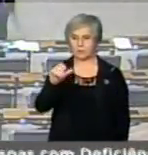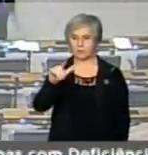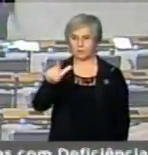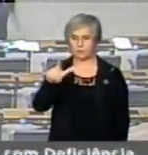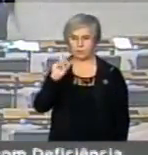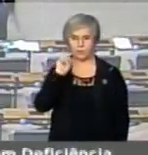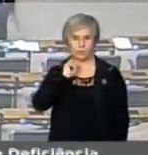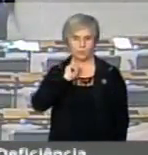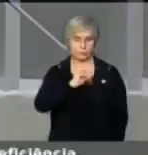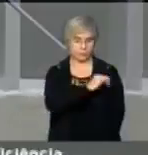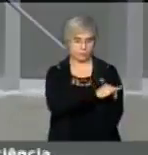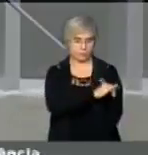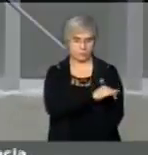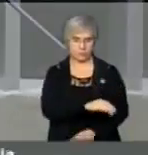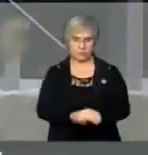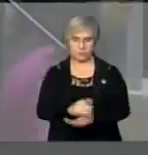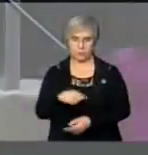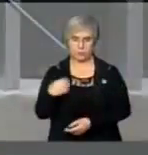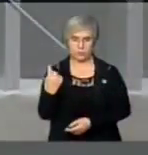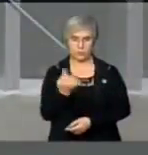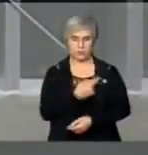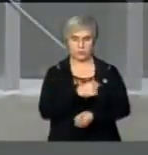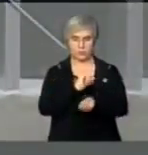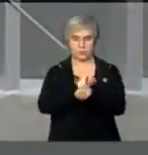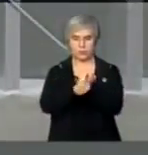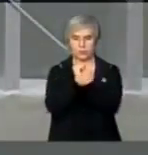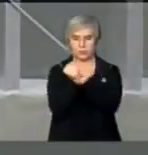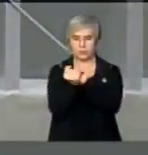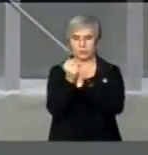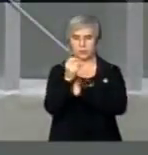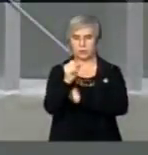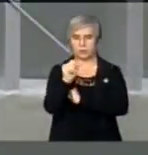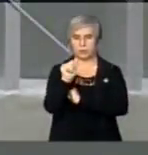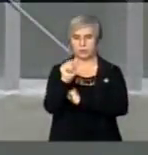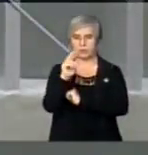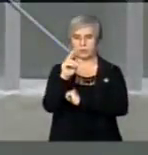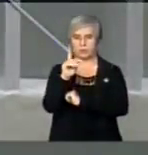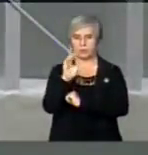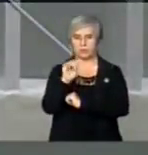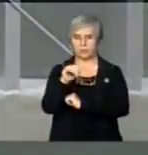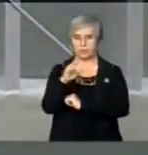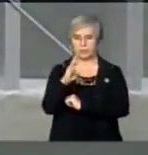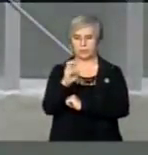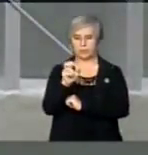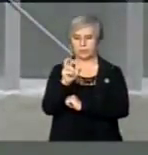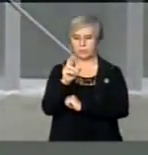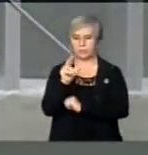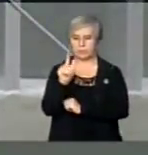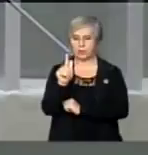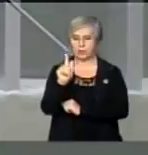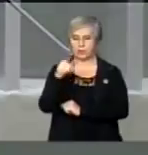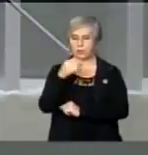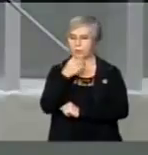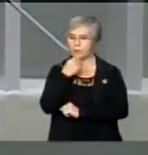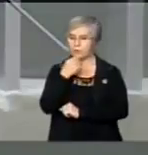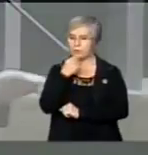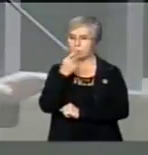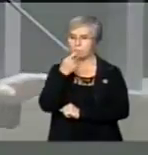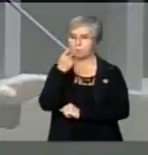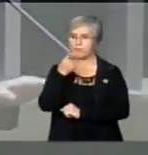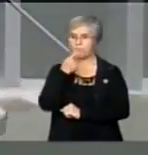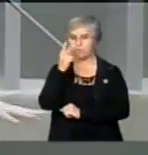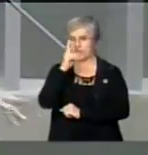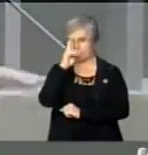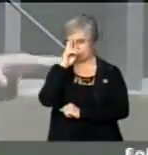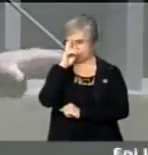Somos todos escravos de Sardenberg, o porta-voz da